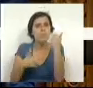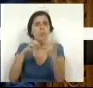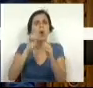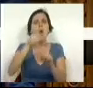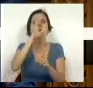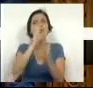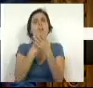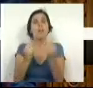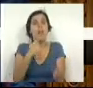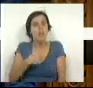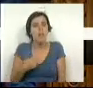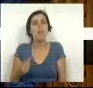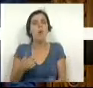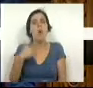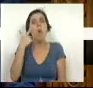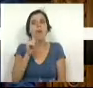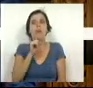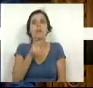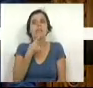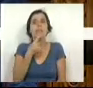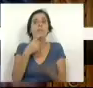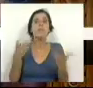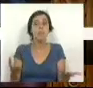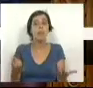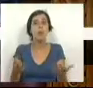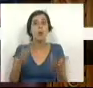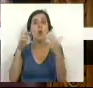é que o Governo está a resolver, que é para ver se nós percebemos,